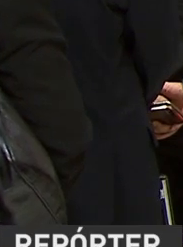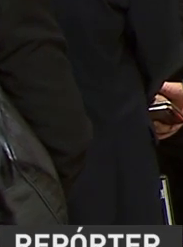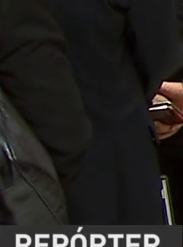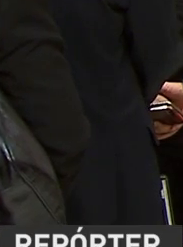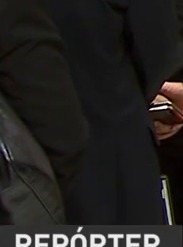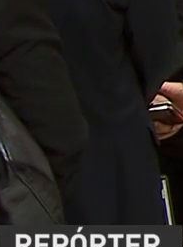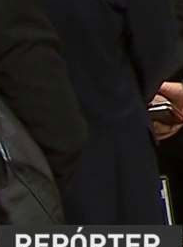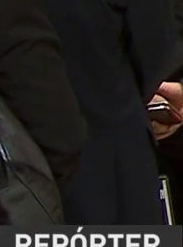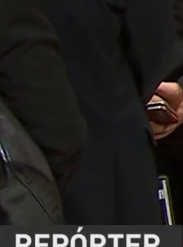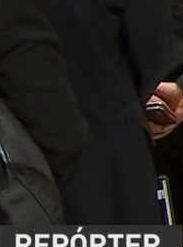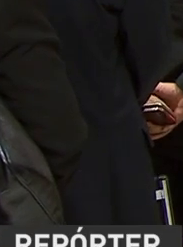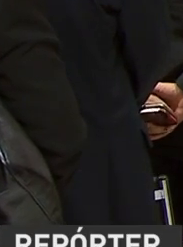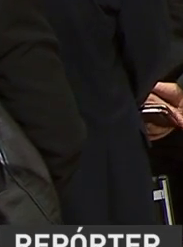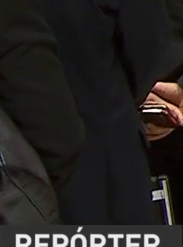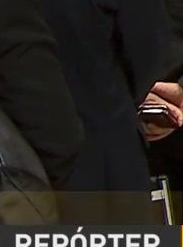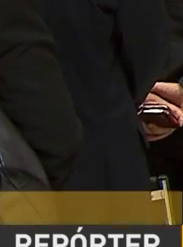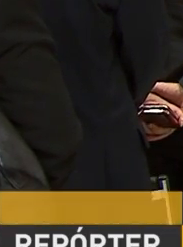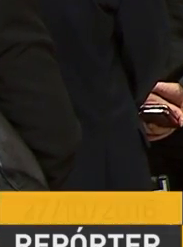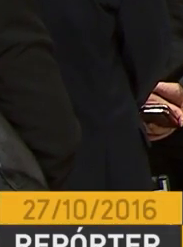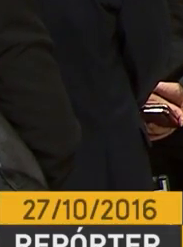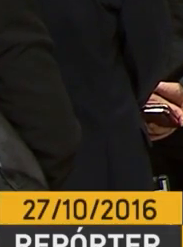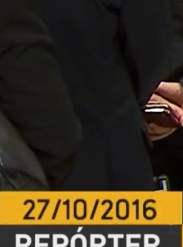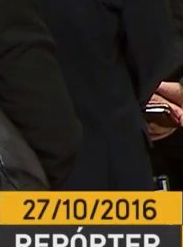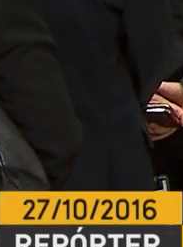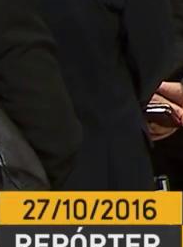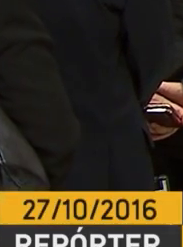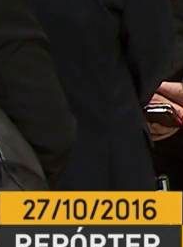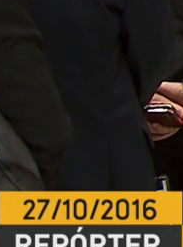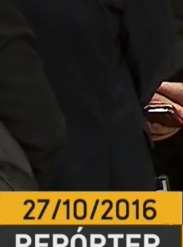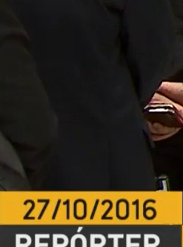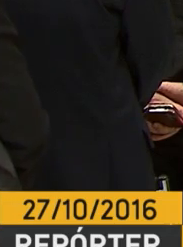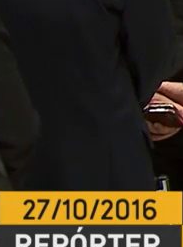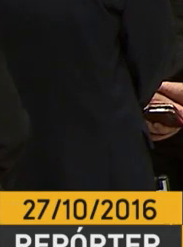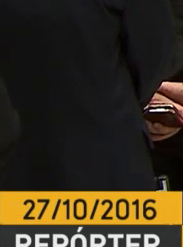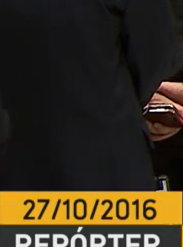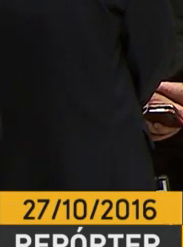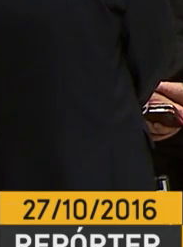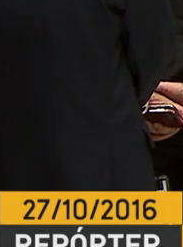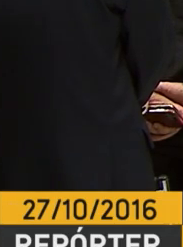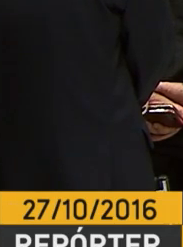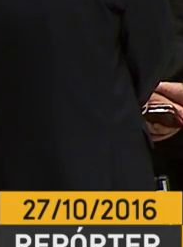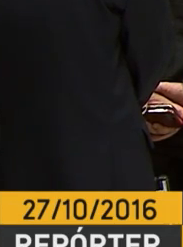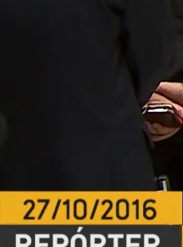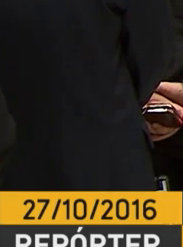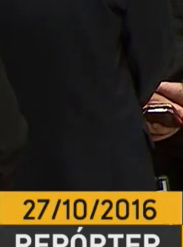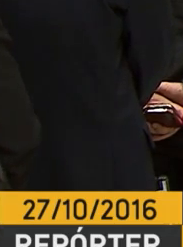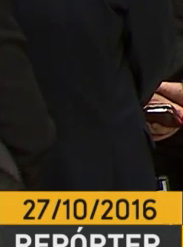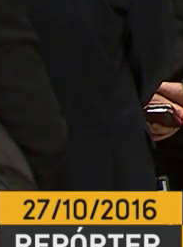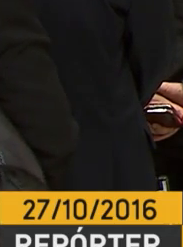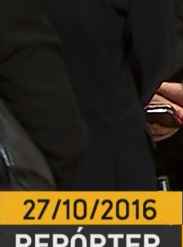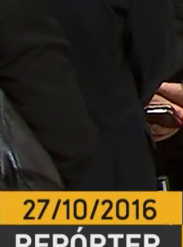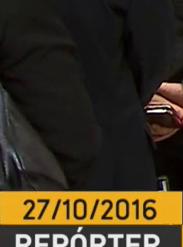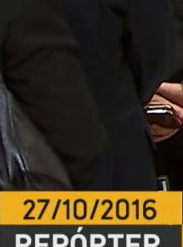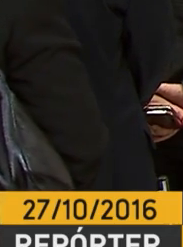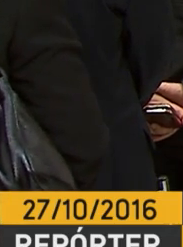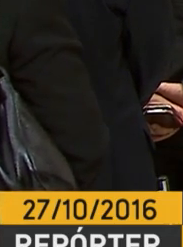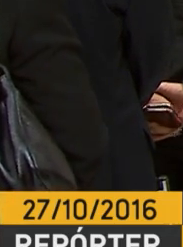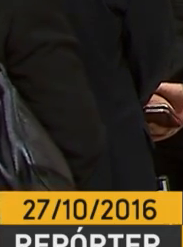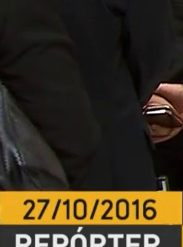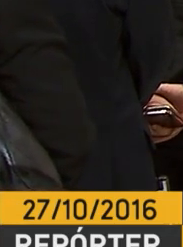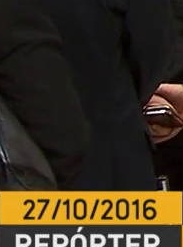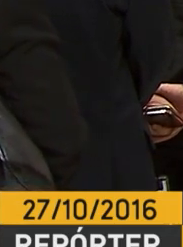também presidente do STJ Laurita Vaz presidente do TST e visis Gandra Martins